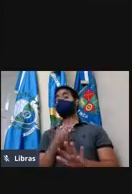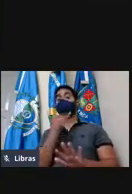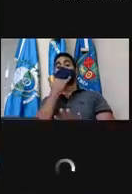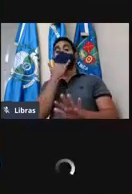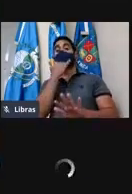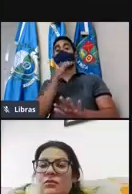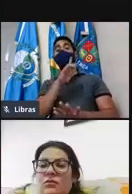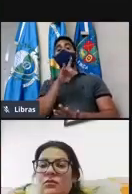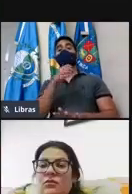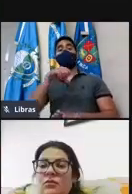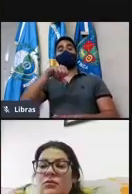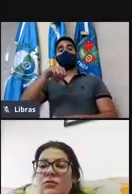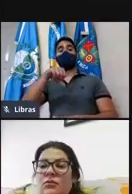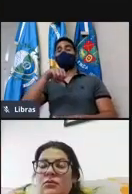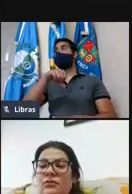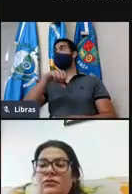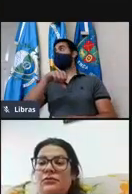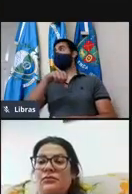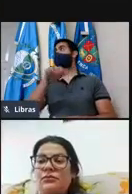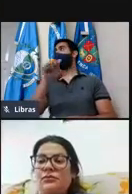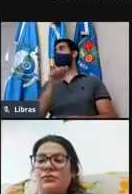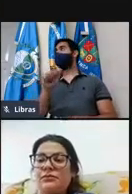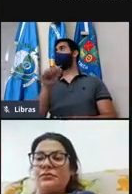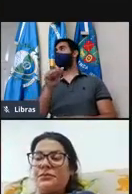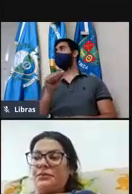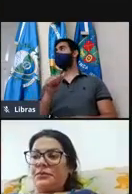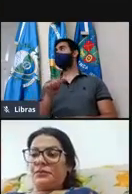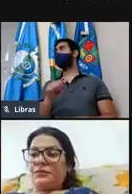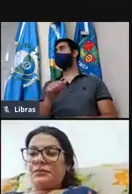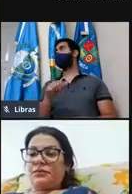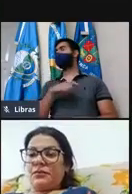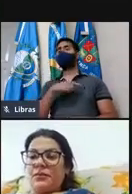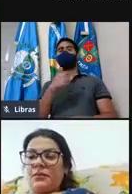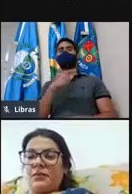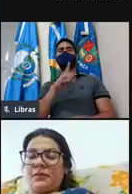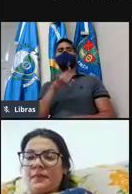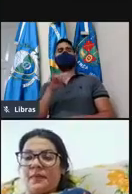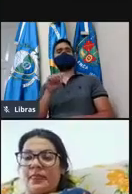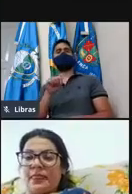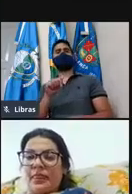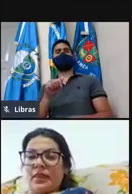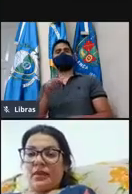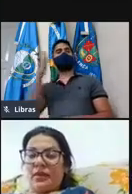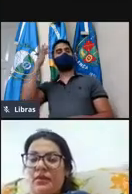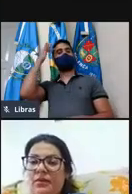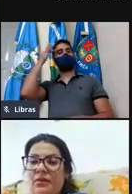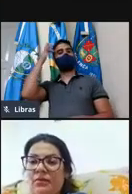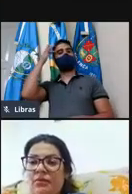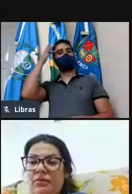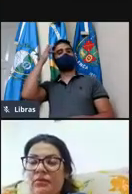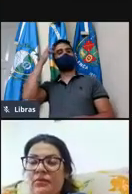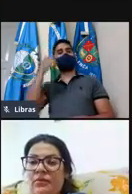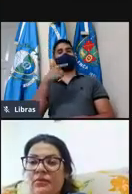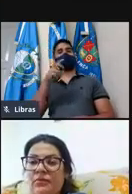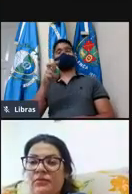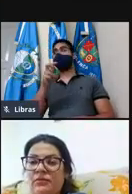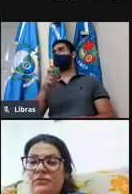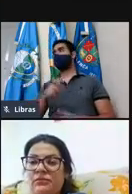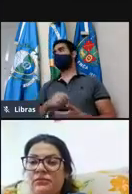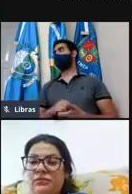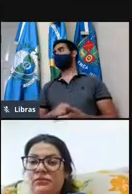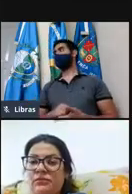Não, foi o dia 9. Aí, 7 dias. 7 dias deu da manhã. Então...